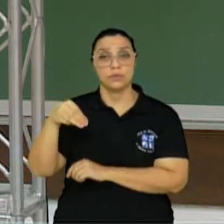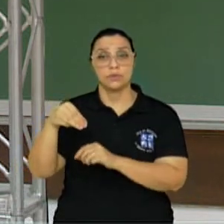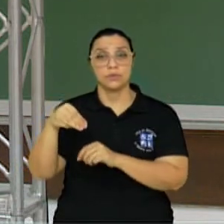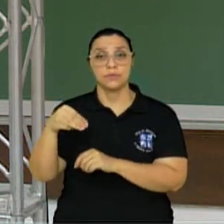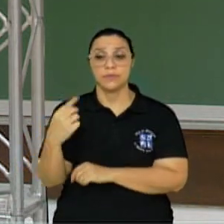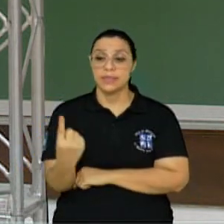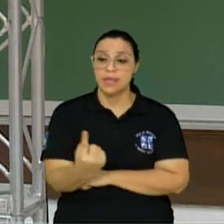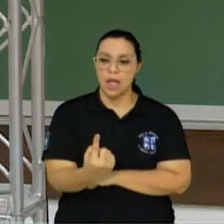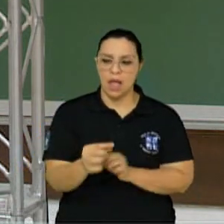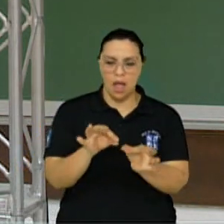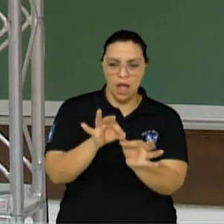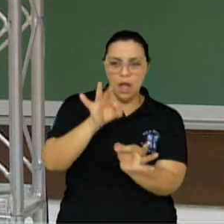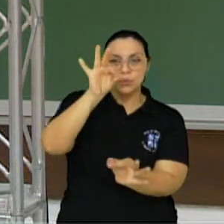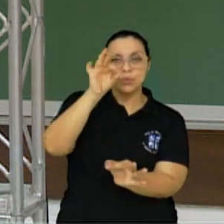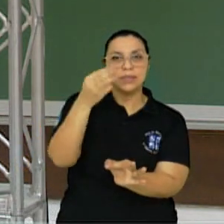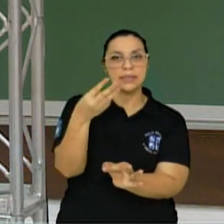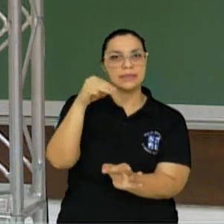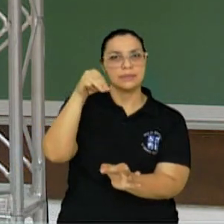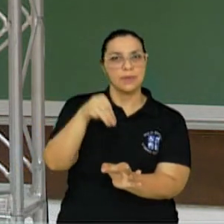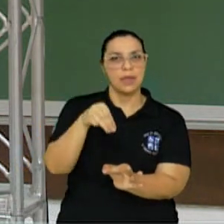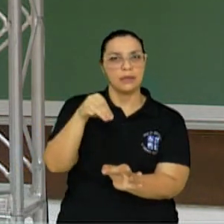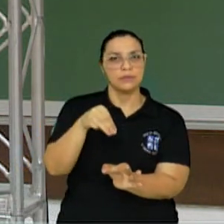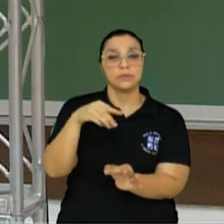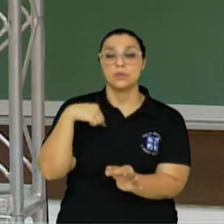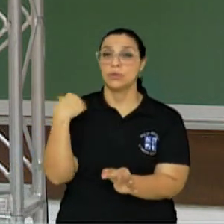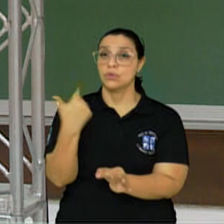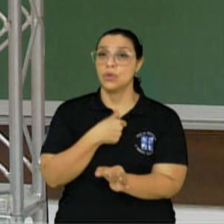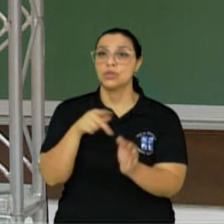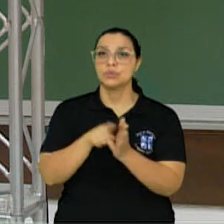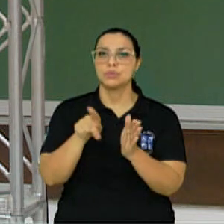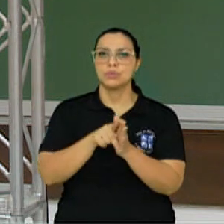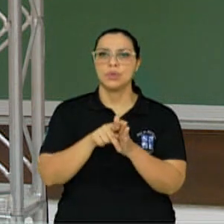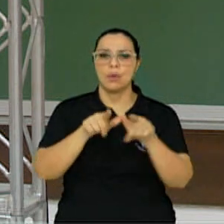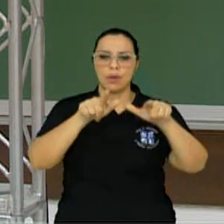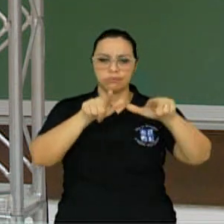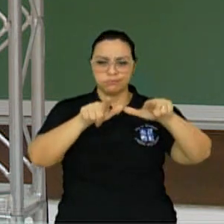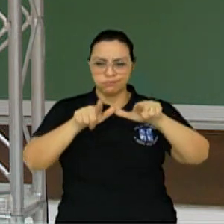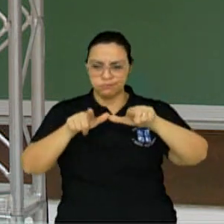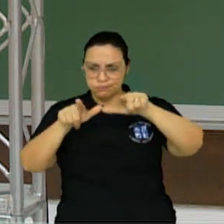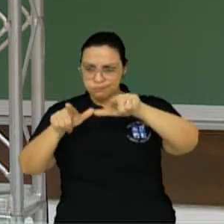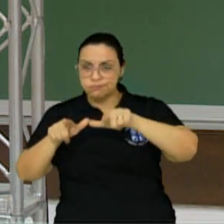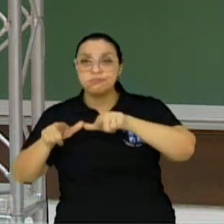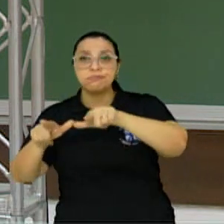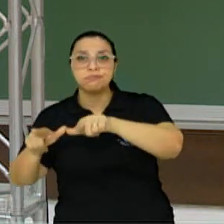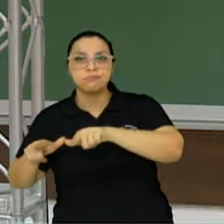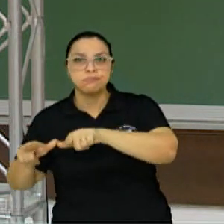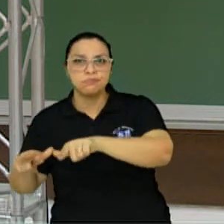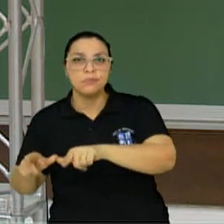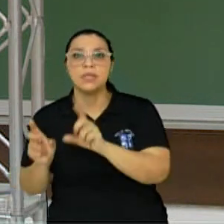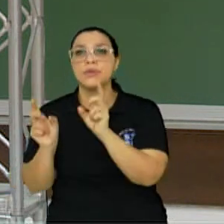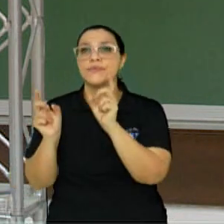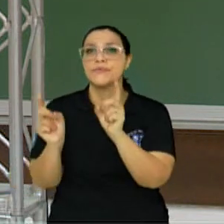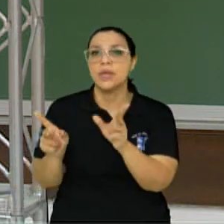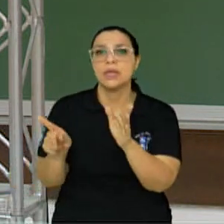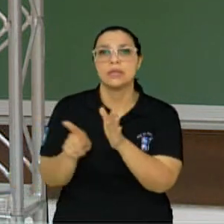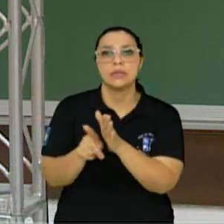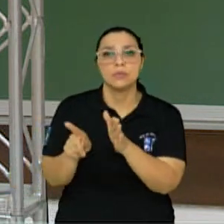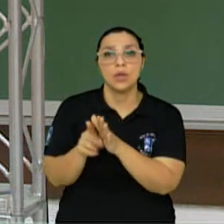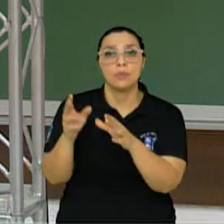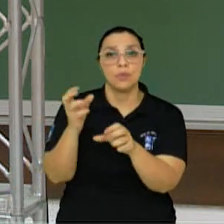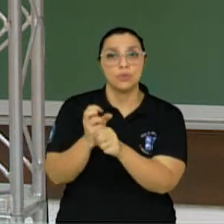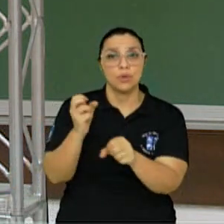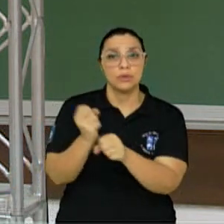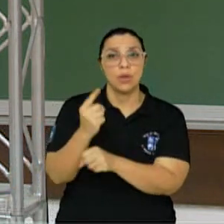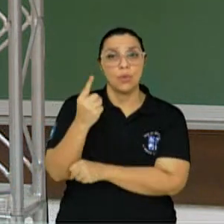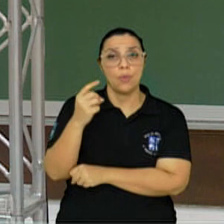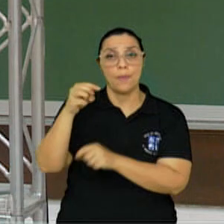da pirâmide 3 metros. As telhas para cobrir esse telhado são vendidas em lotes que cobrem